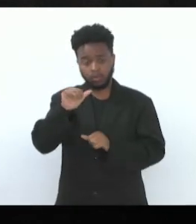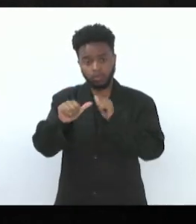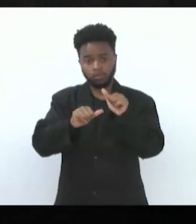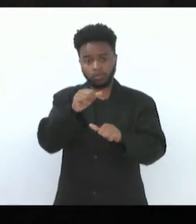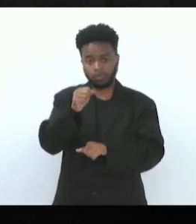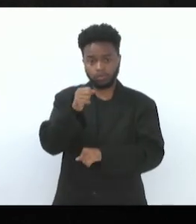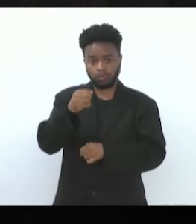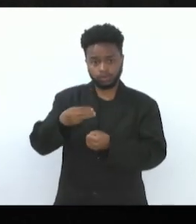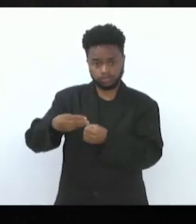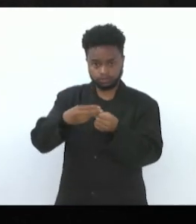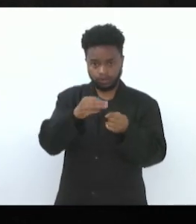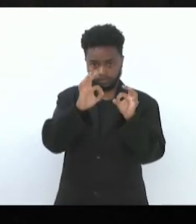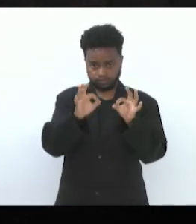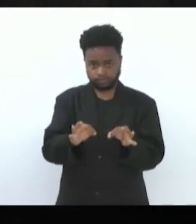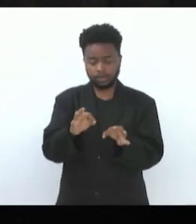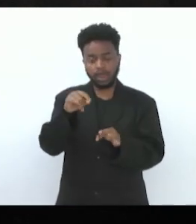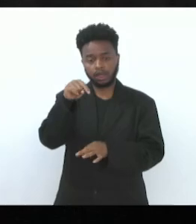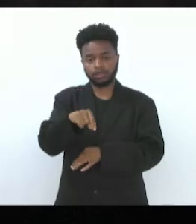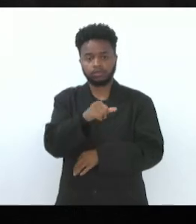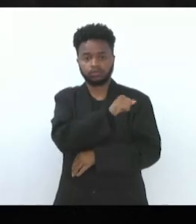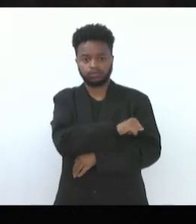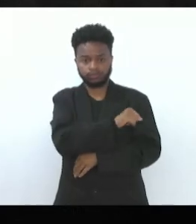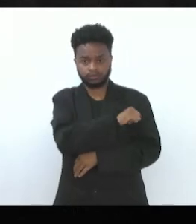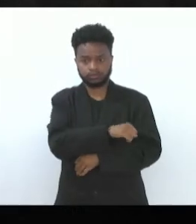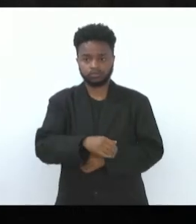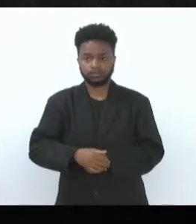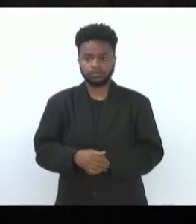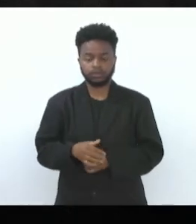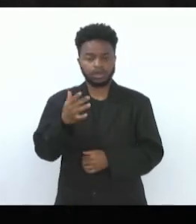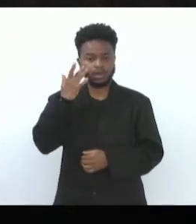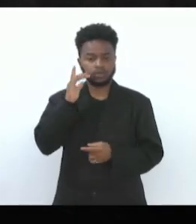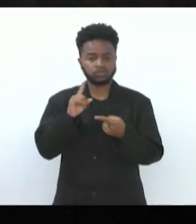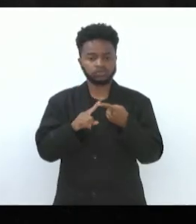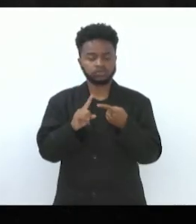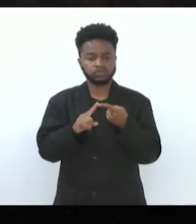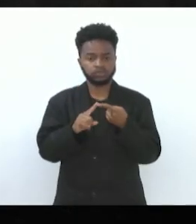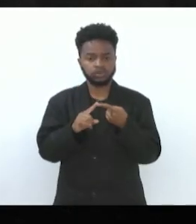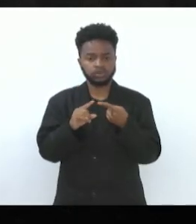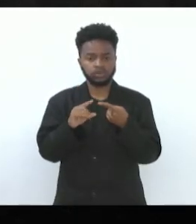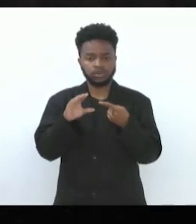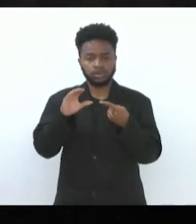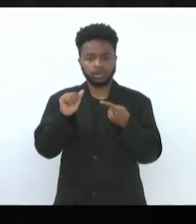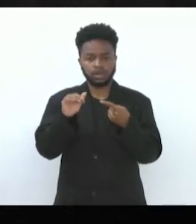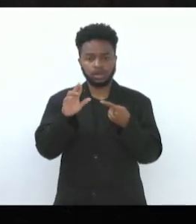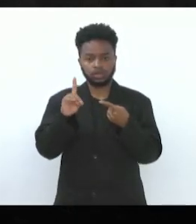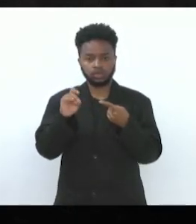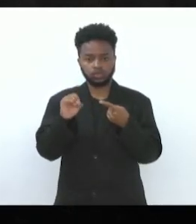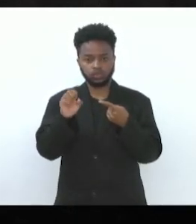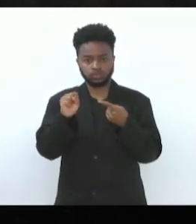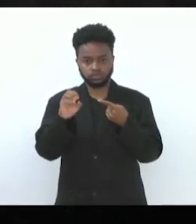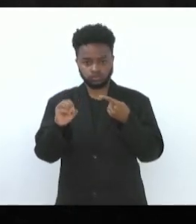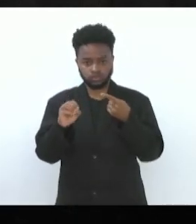municipalizados, né, aqui no Rio de Janeiro. Parece que um é o Cardoso Fontes e outro eu não sei qual